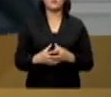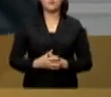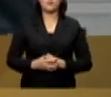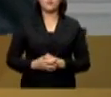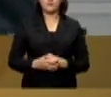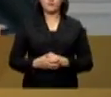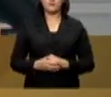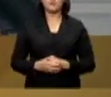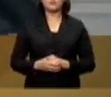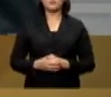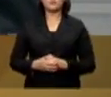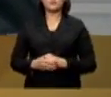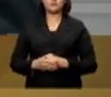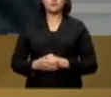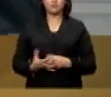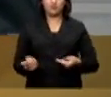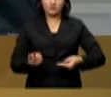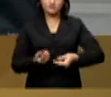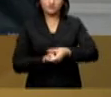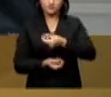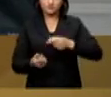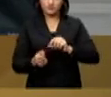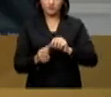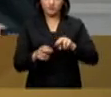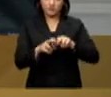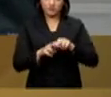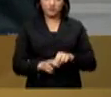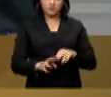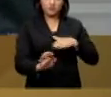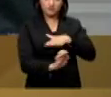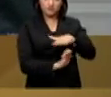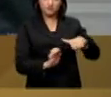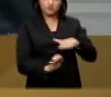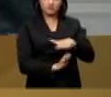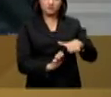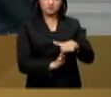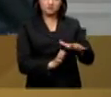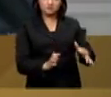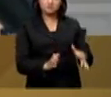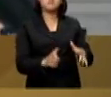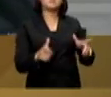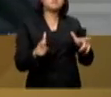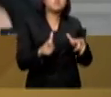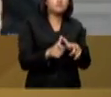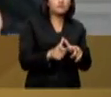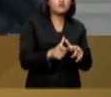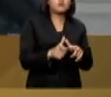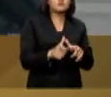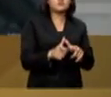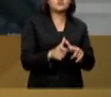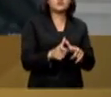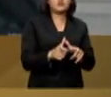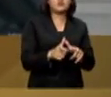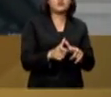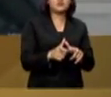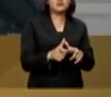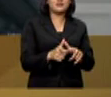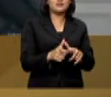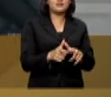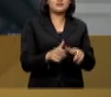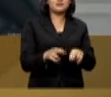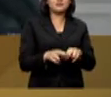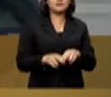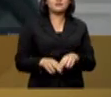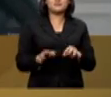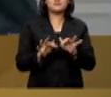microempresas e empresas de pequeno porte optantes pelo Simples Nacional, somente essa, sim, somente poderá